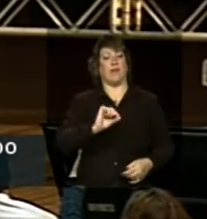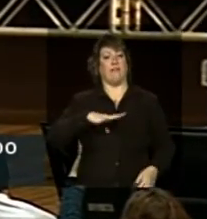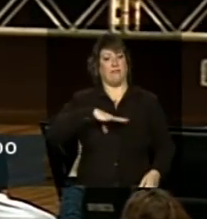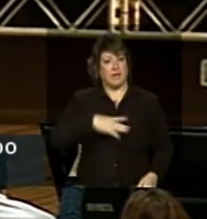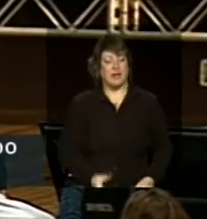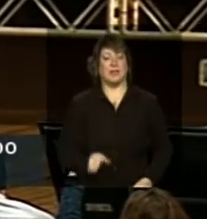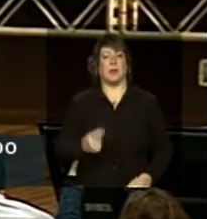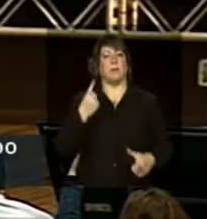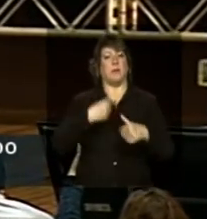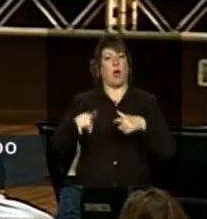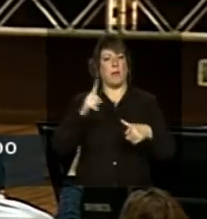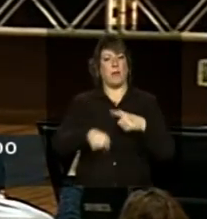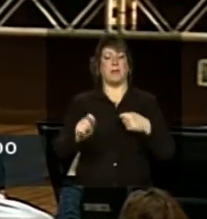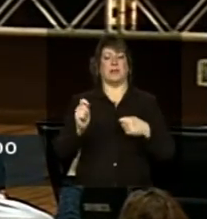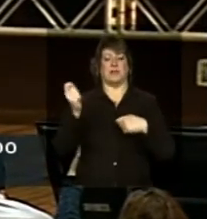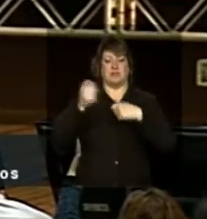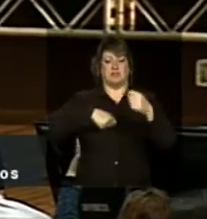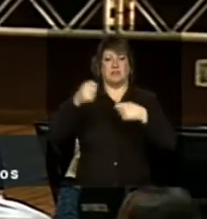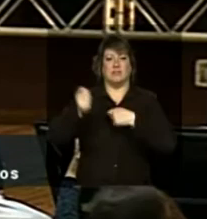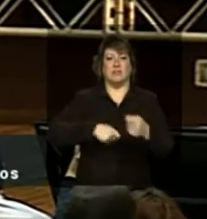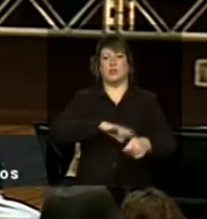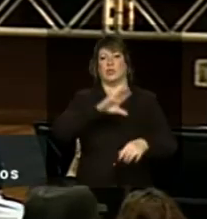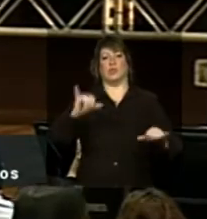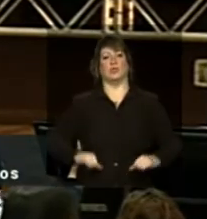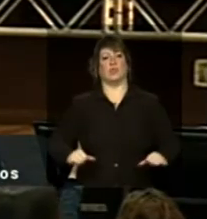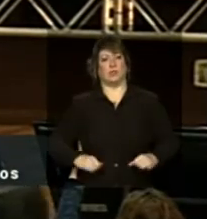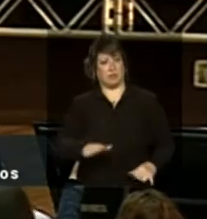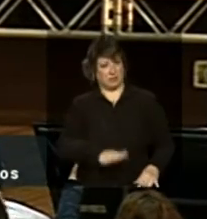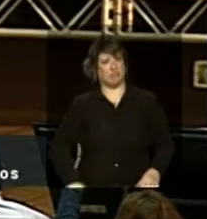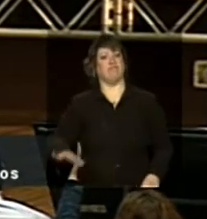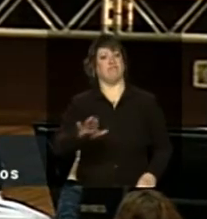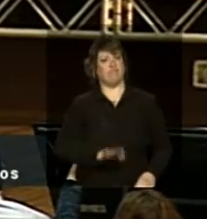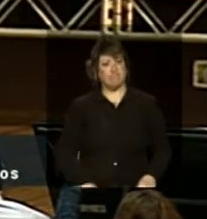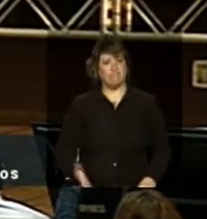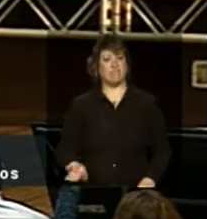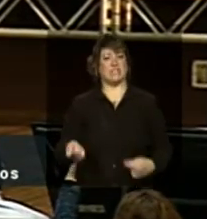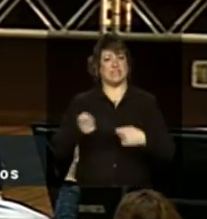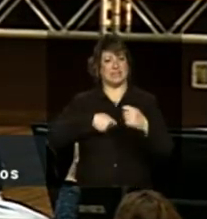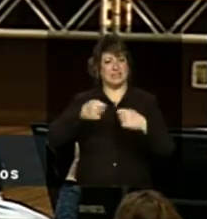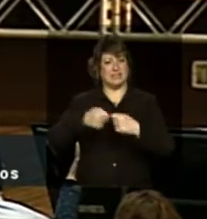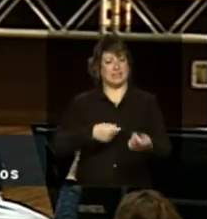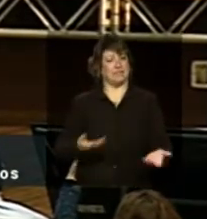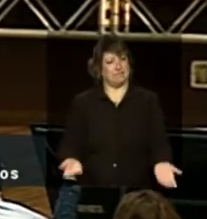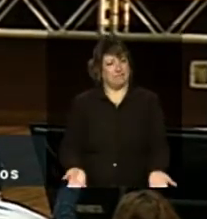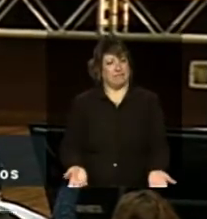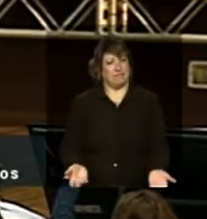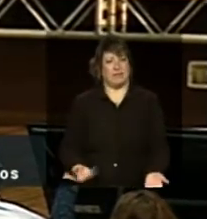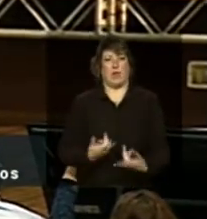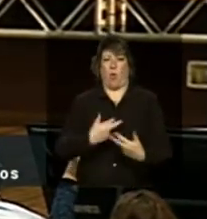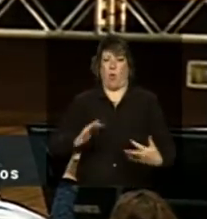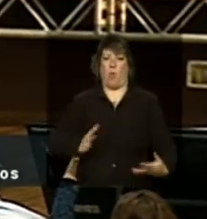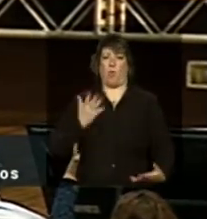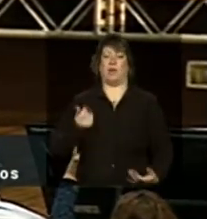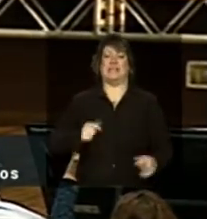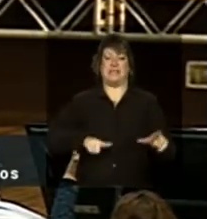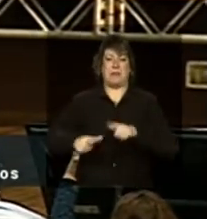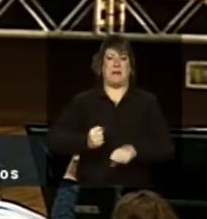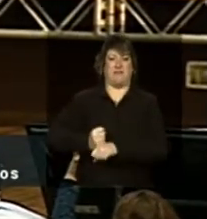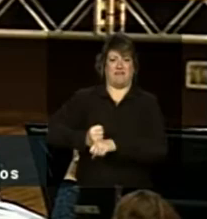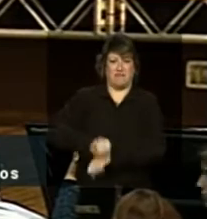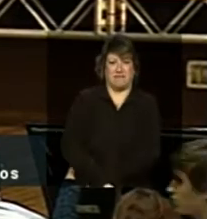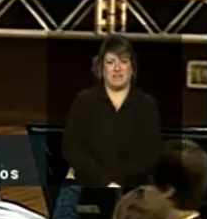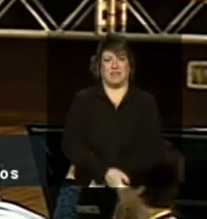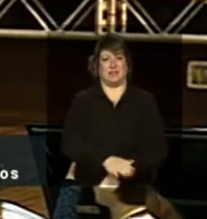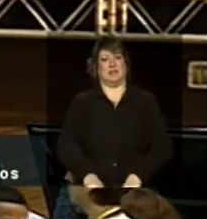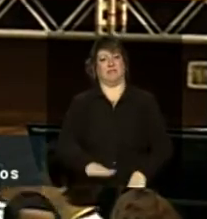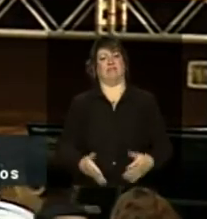exploração sexual e as piores formas e todas as formas de trabalho infantil. E em